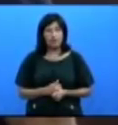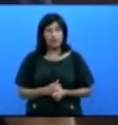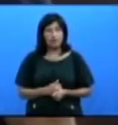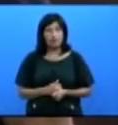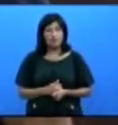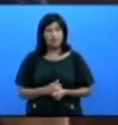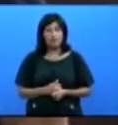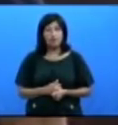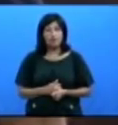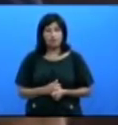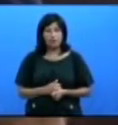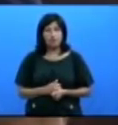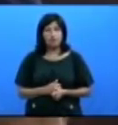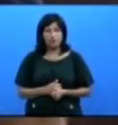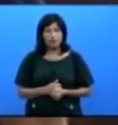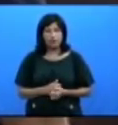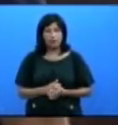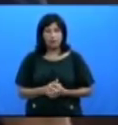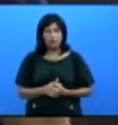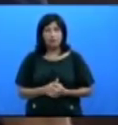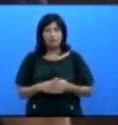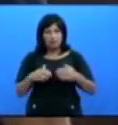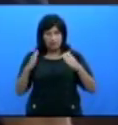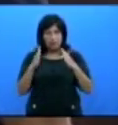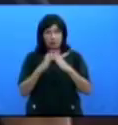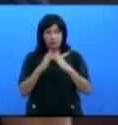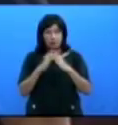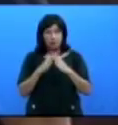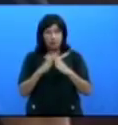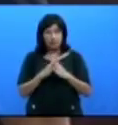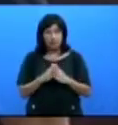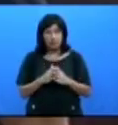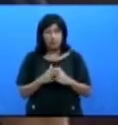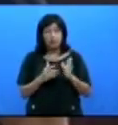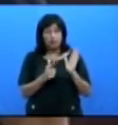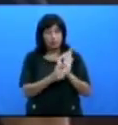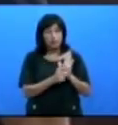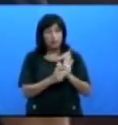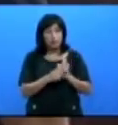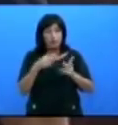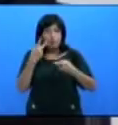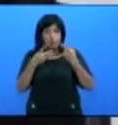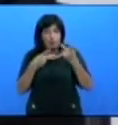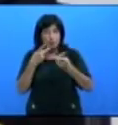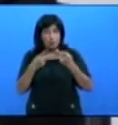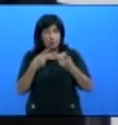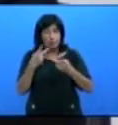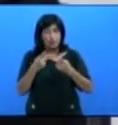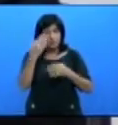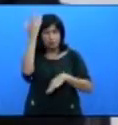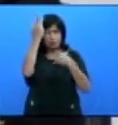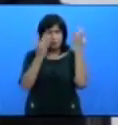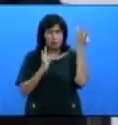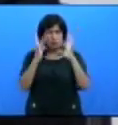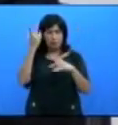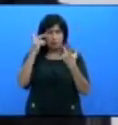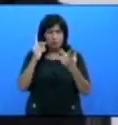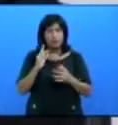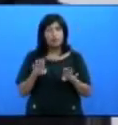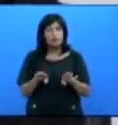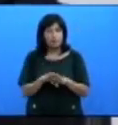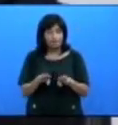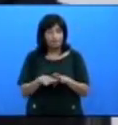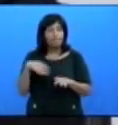com isso, levando o nome de Araçatuba também para outras cidades, outras regiões, estado e, por que não